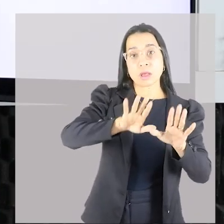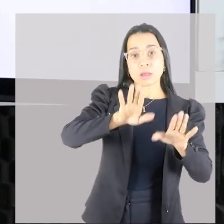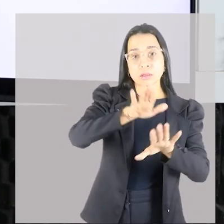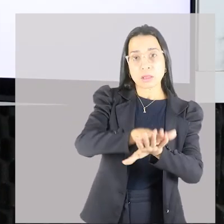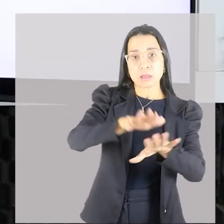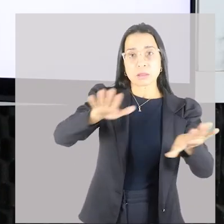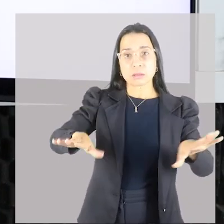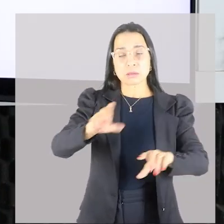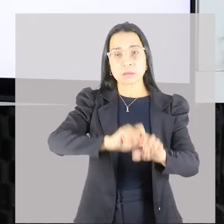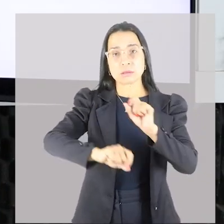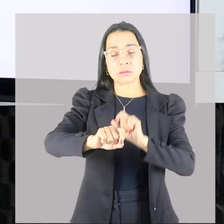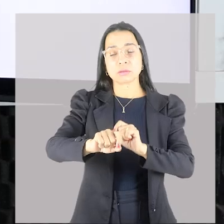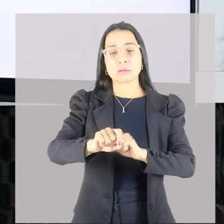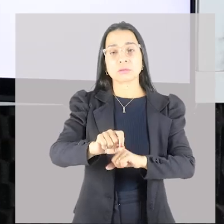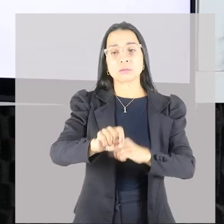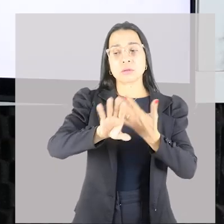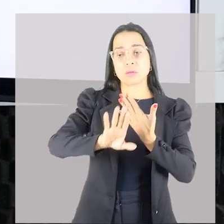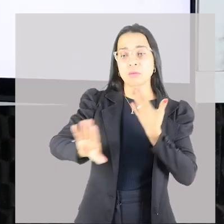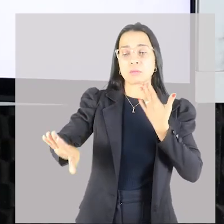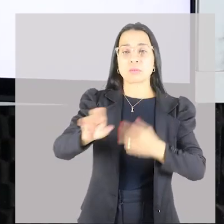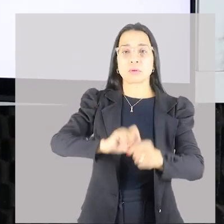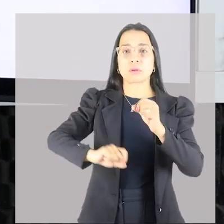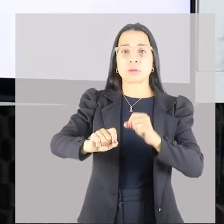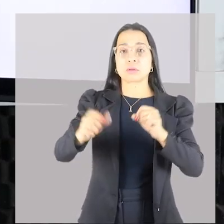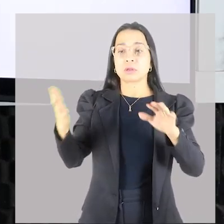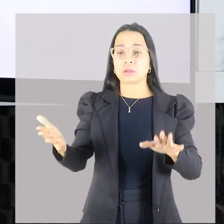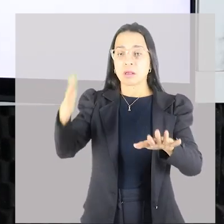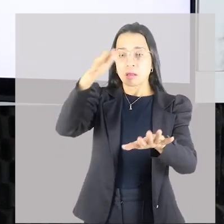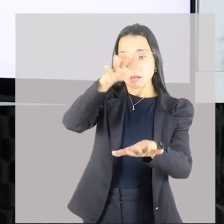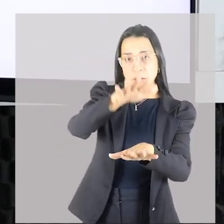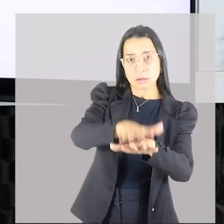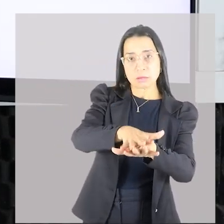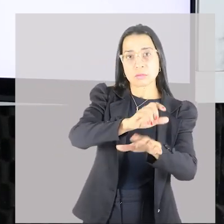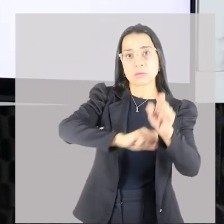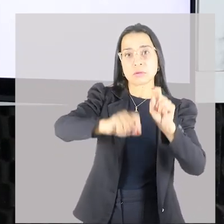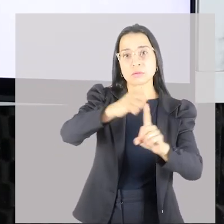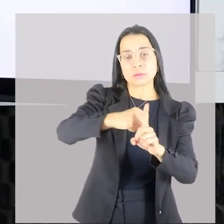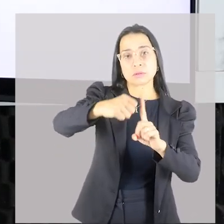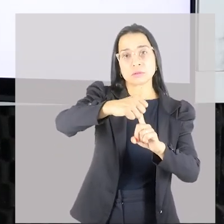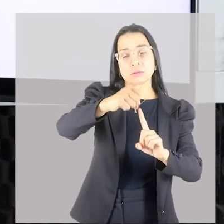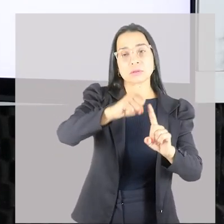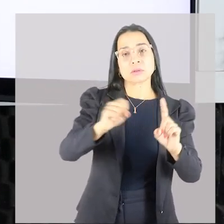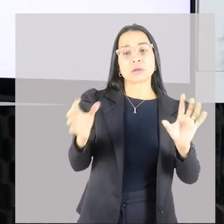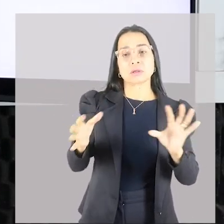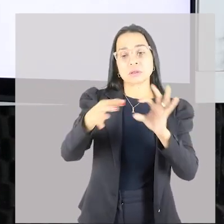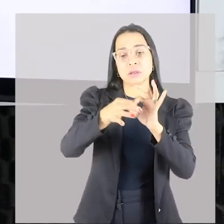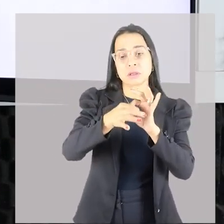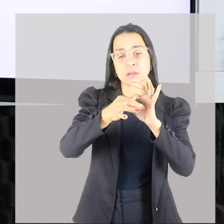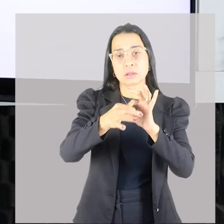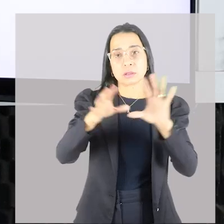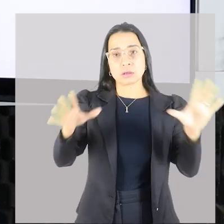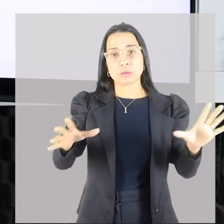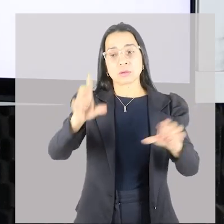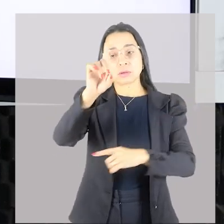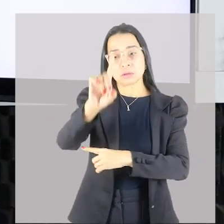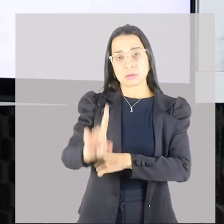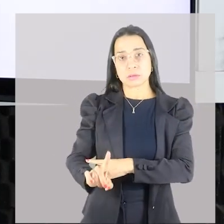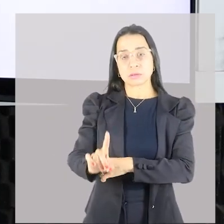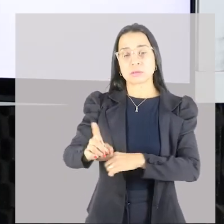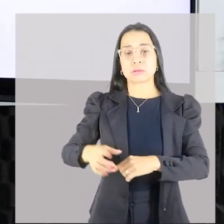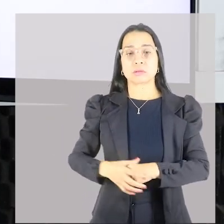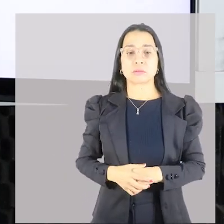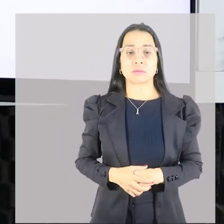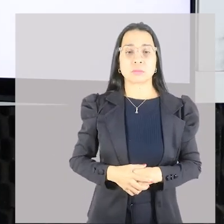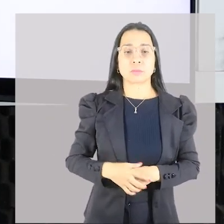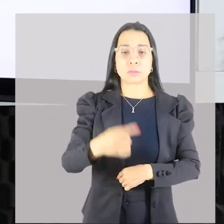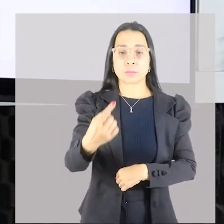excluídos, marginalizados, sejam inseridos, né, na sociedade democrática, na sociedade de direitos. Os